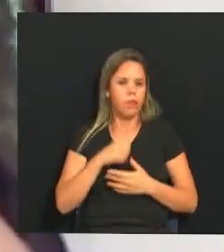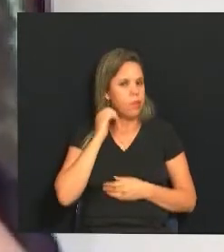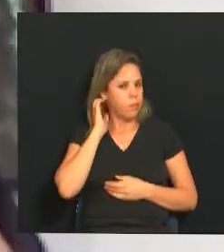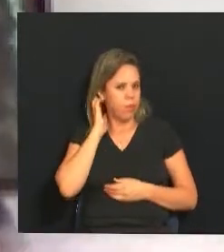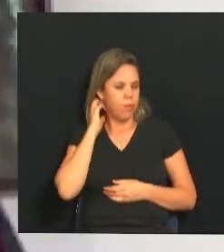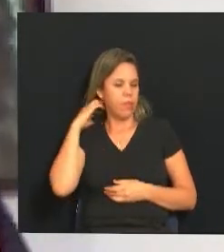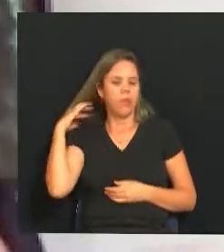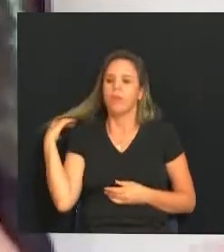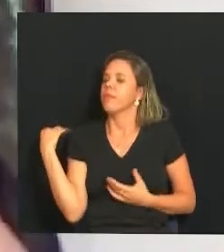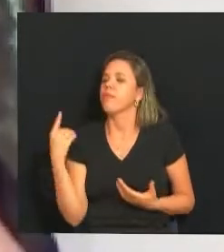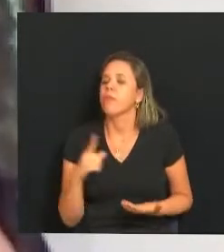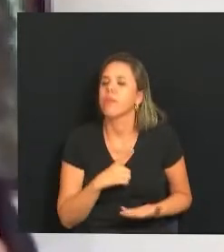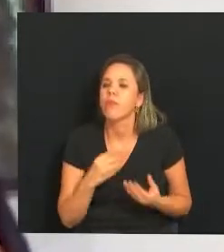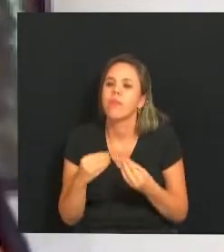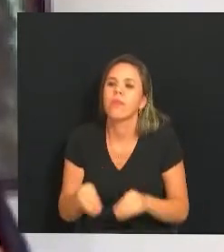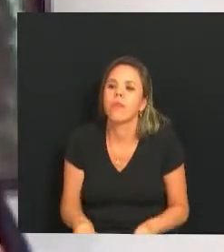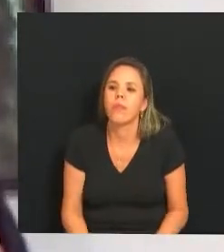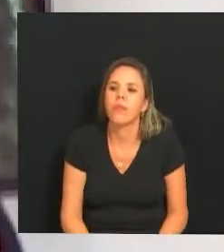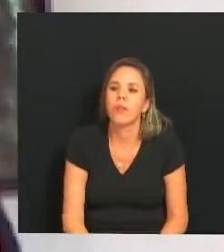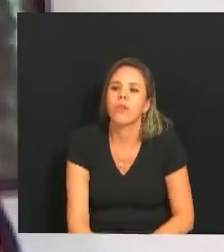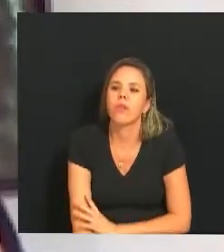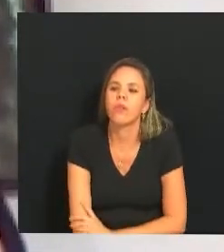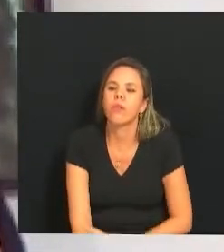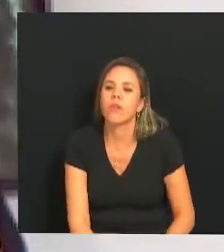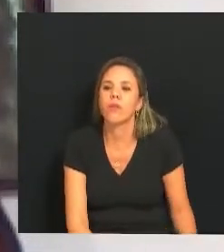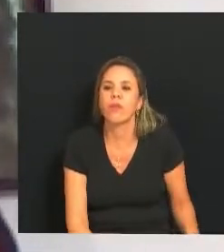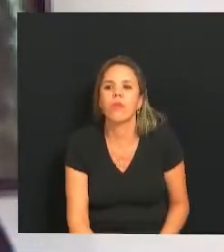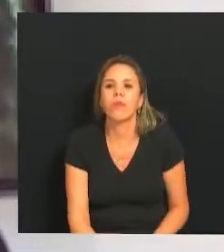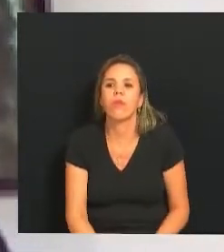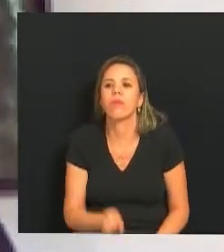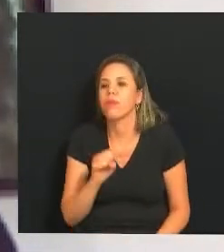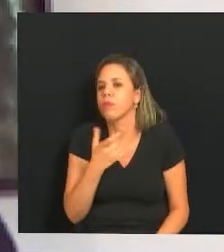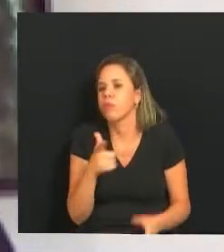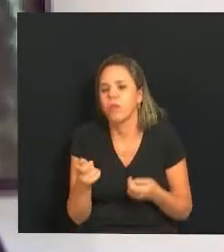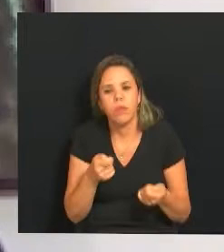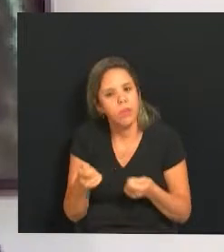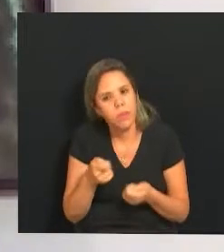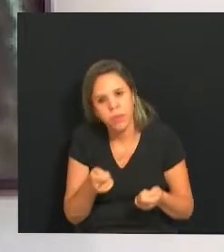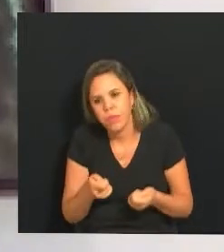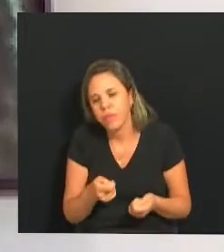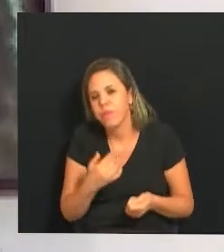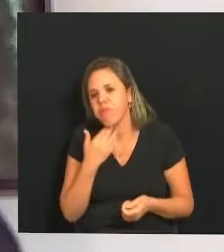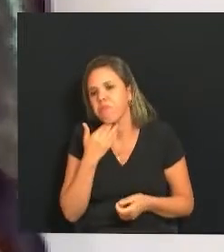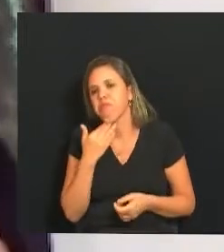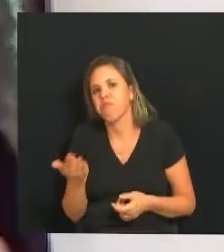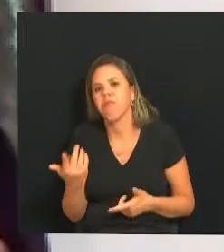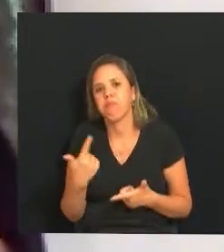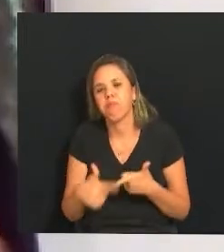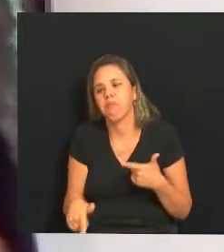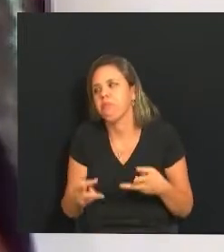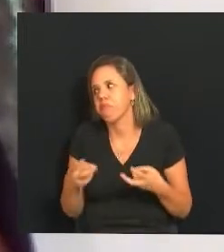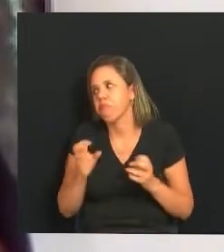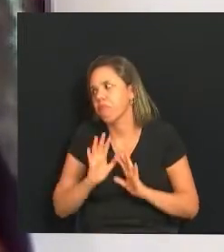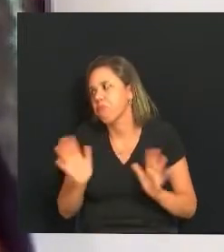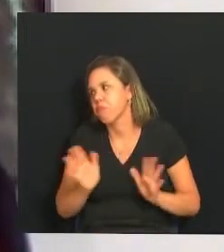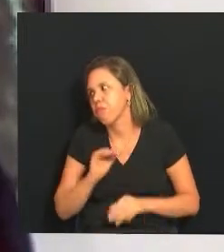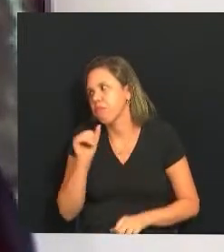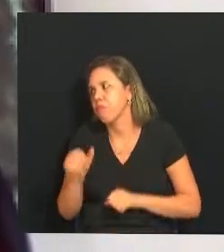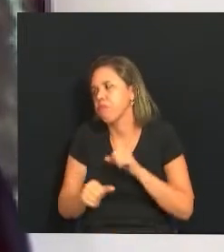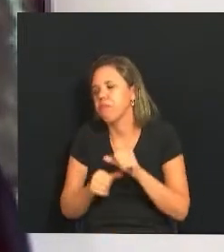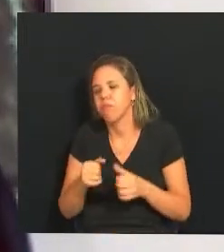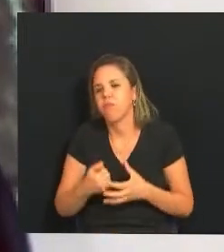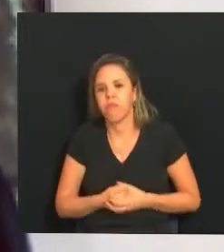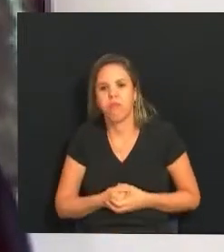esse impacto. E esse impacto, se realmente a gente não tiver um controle, não tiver um cuidado, a gente tem percebido algumas